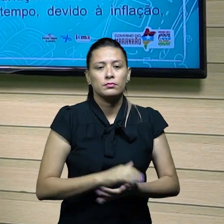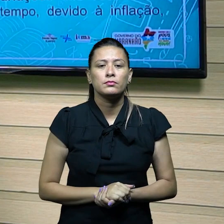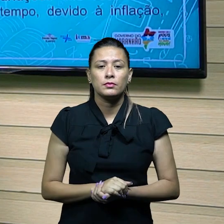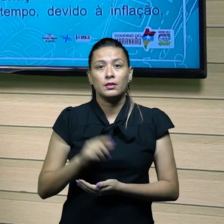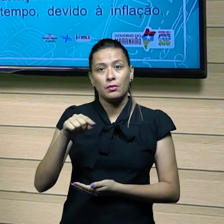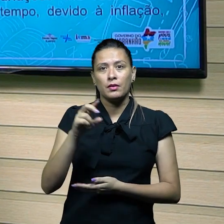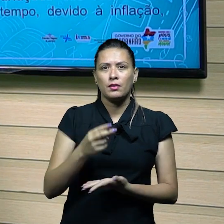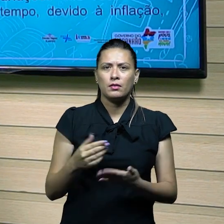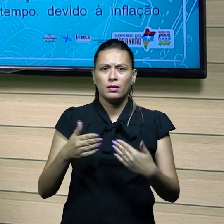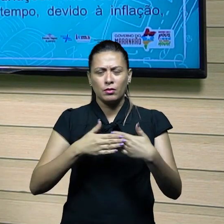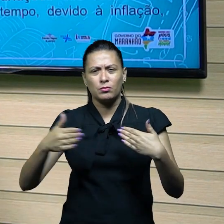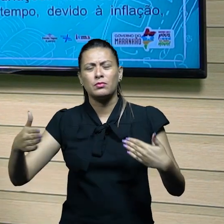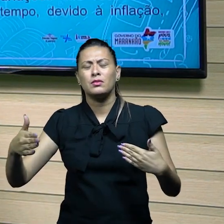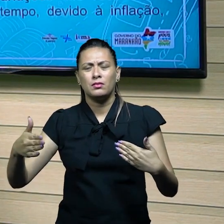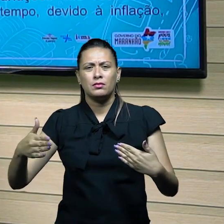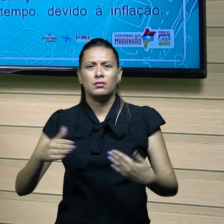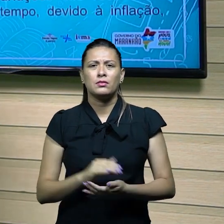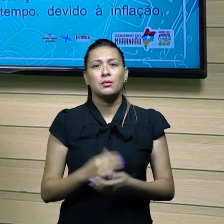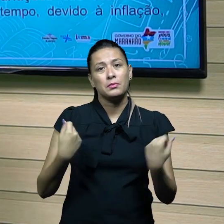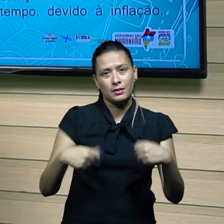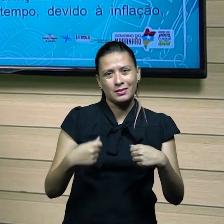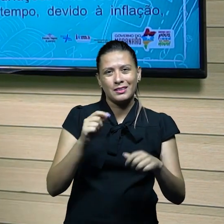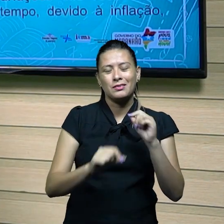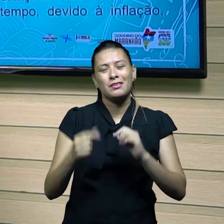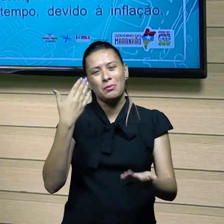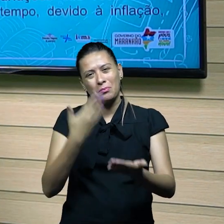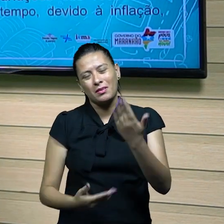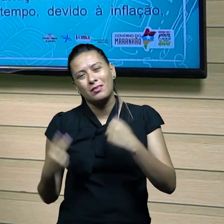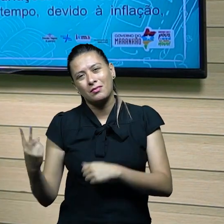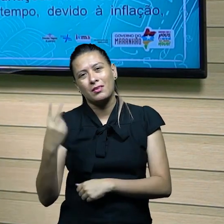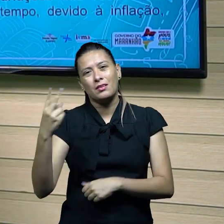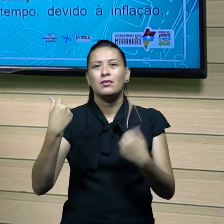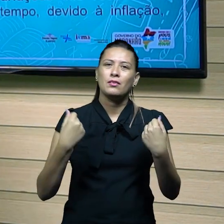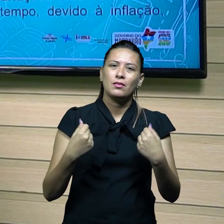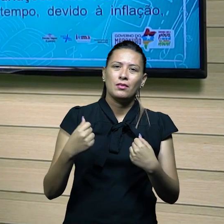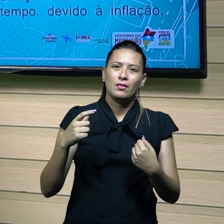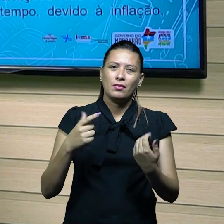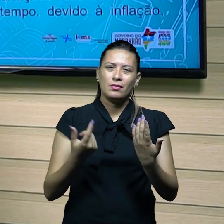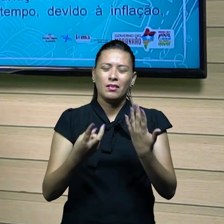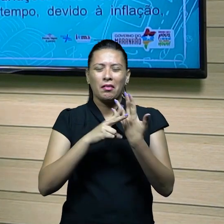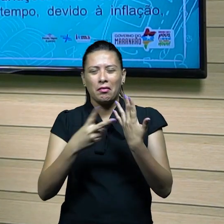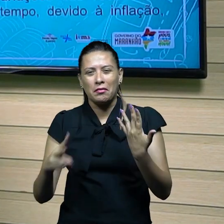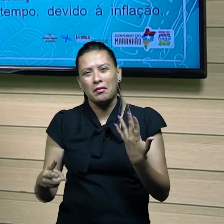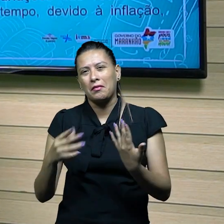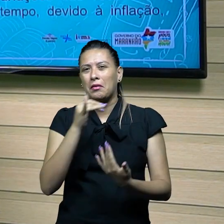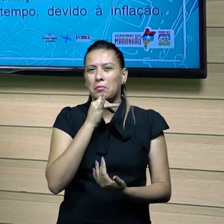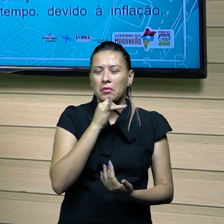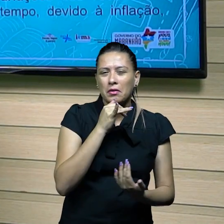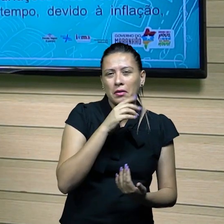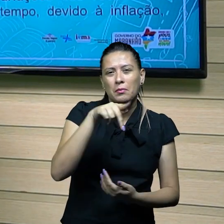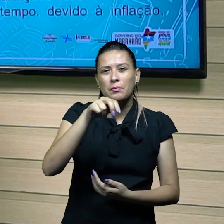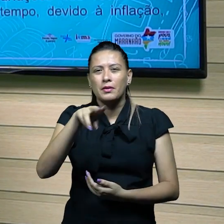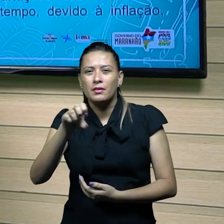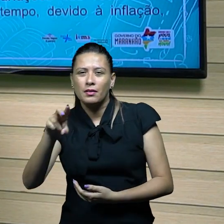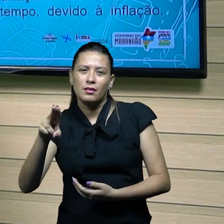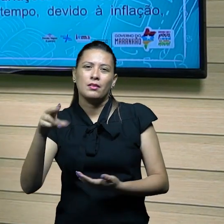ser trocado, tá? Precisamos trocar pastilhas de freio. Então isso é depreciação, ou seja, partes, componentes daquele